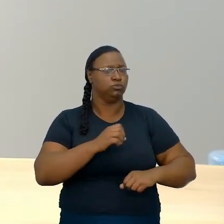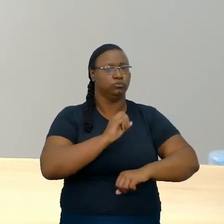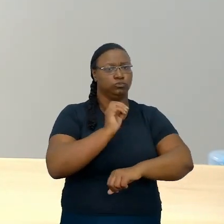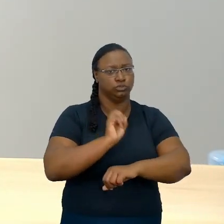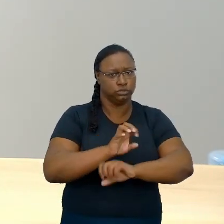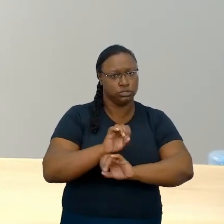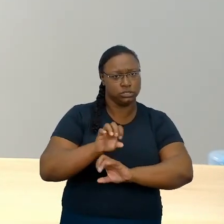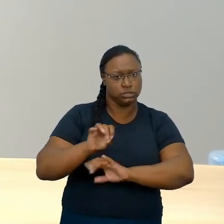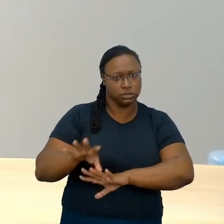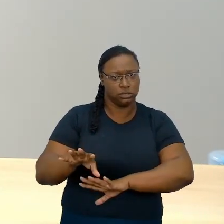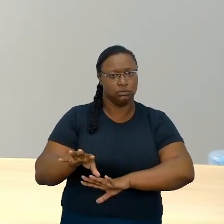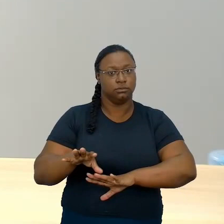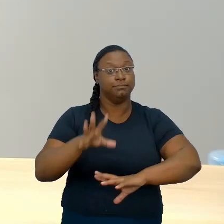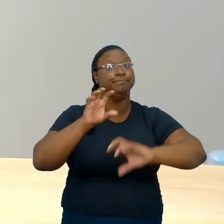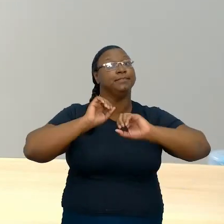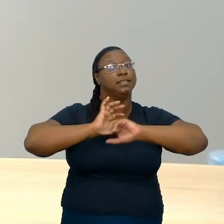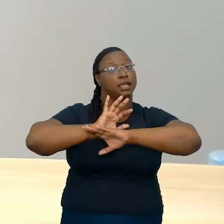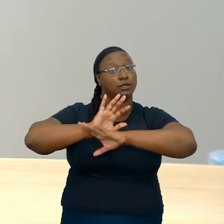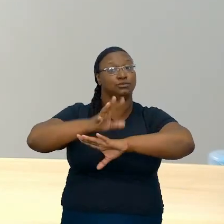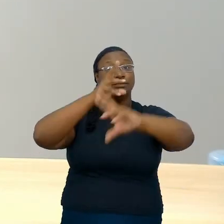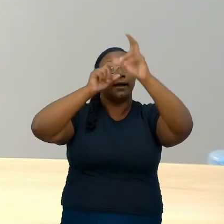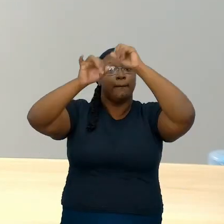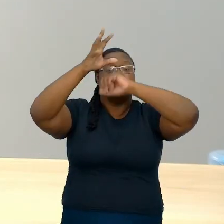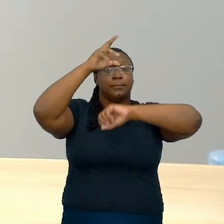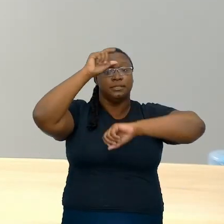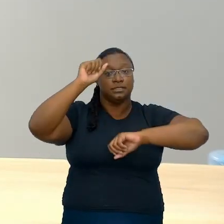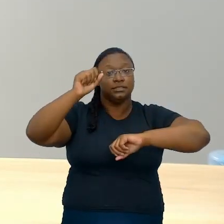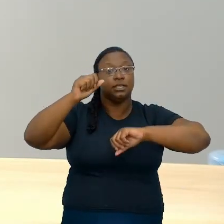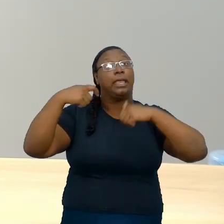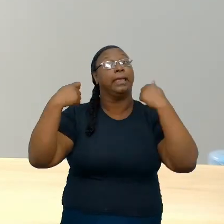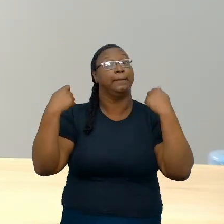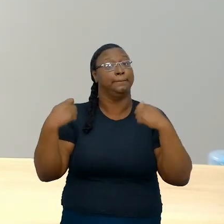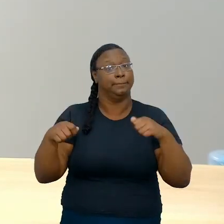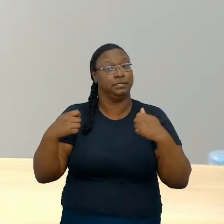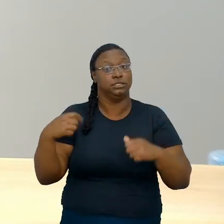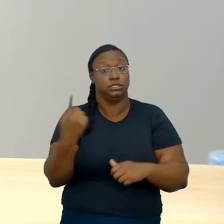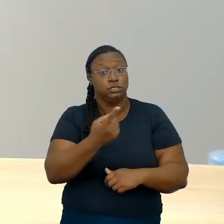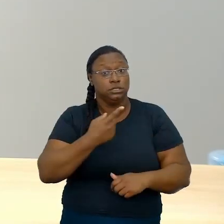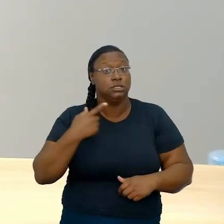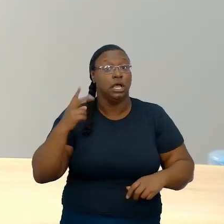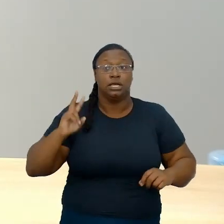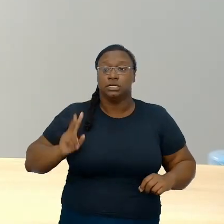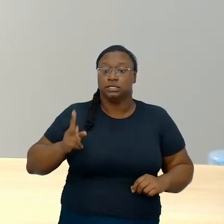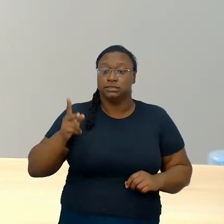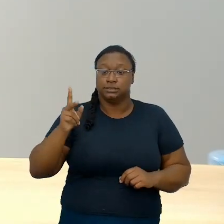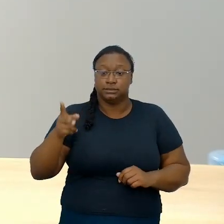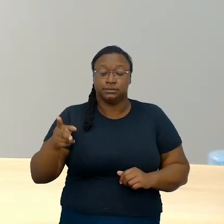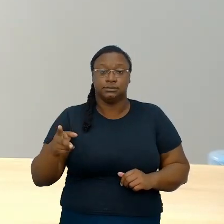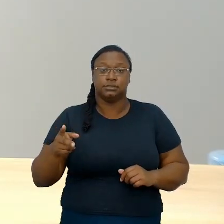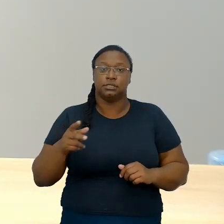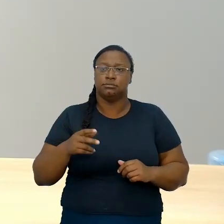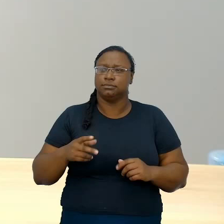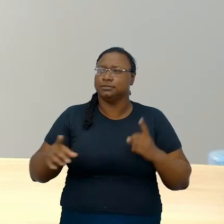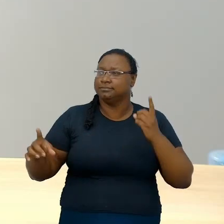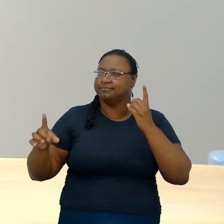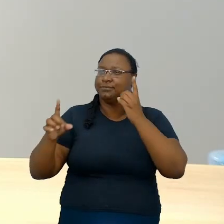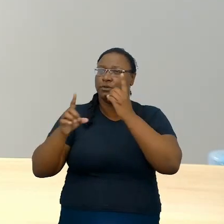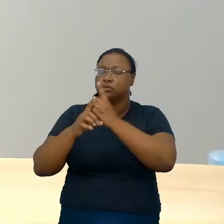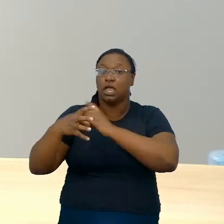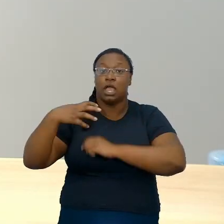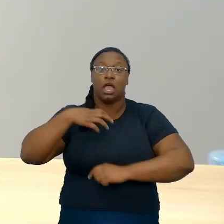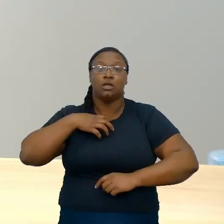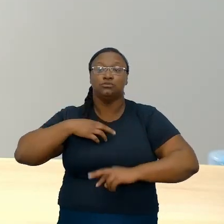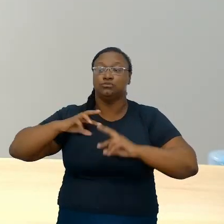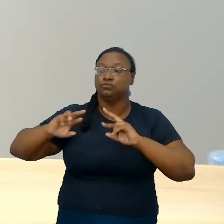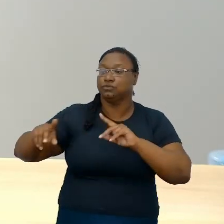ajudar a aprender. E isso é o que a gente precisa, né? A gente está sempre tentando encontrar maneiras